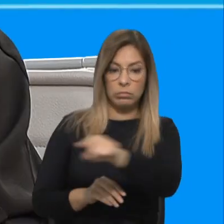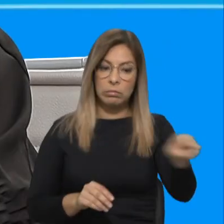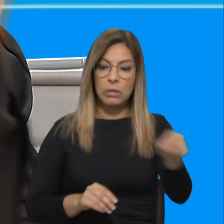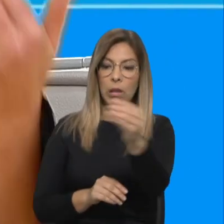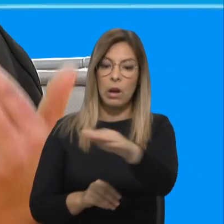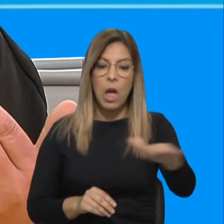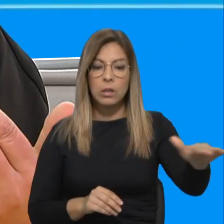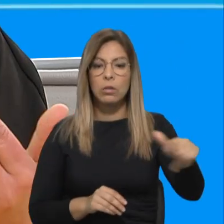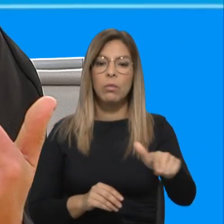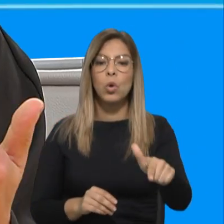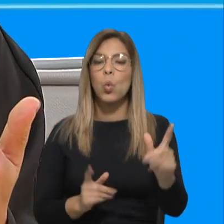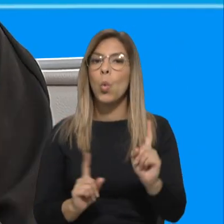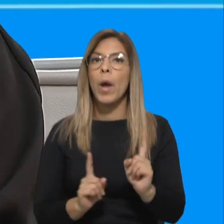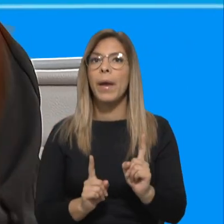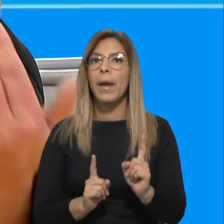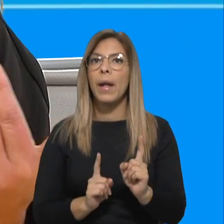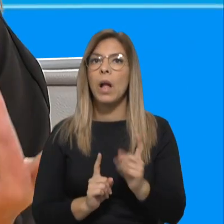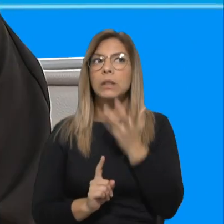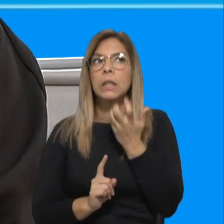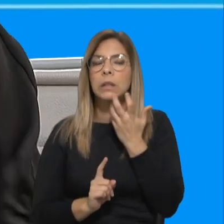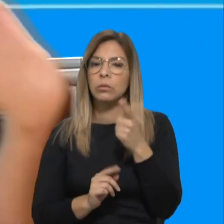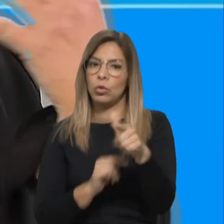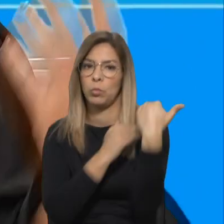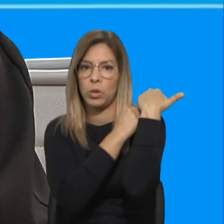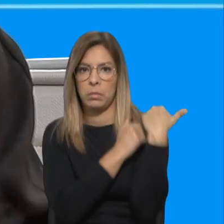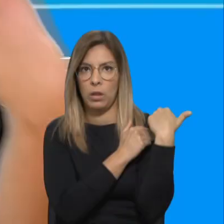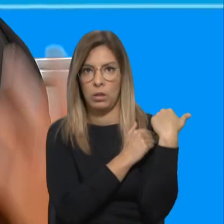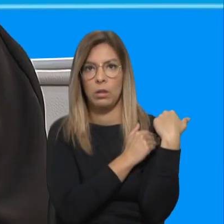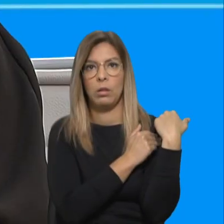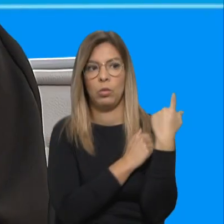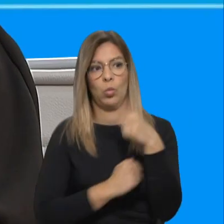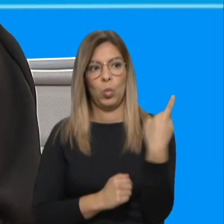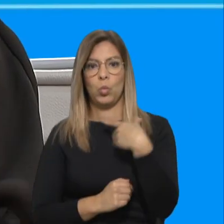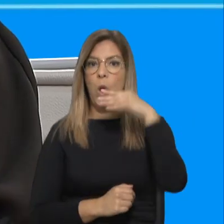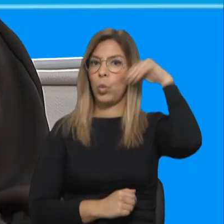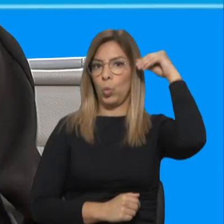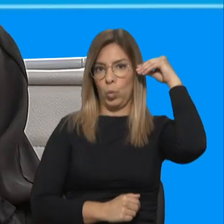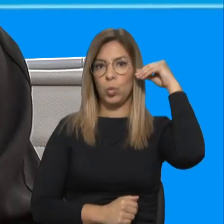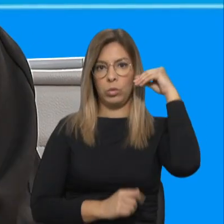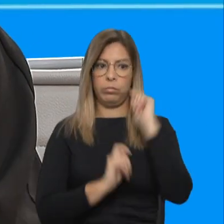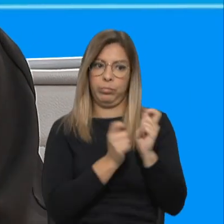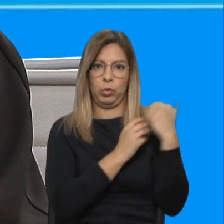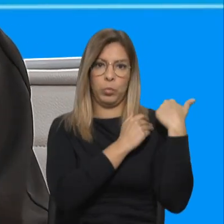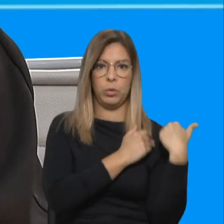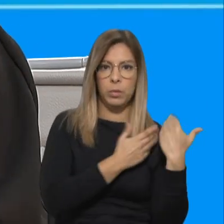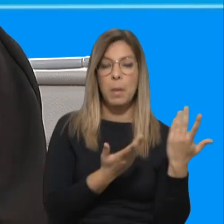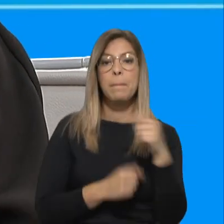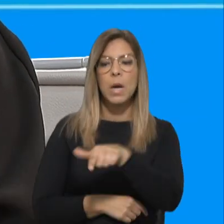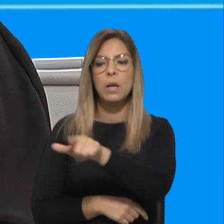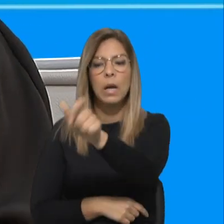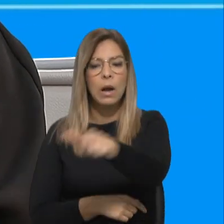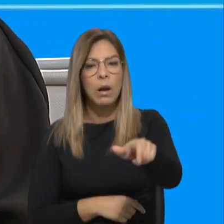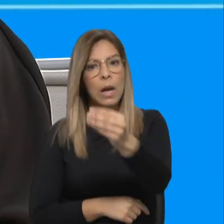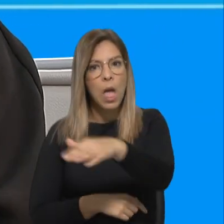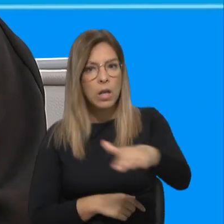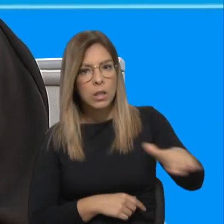não lhe pondo o ónus da prevenção da responsabilidade. A responsabilidade é dos adultos, mas também ajudar as crianças a perceber que